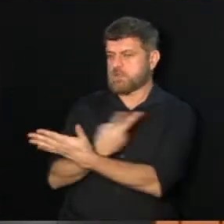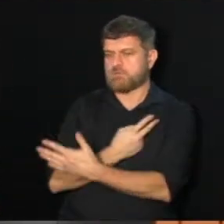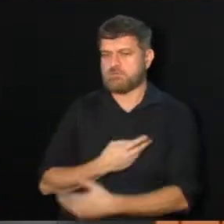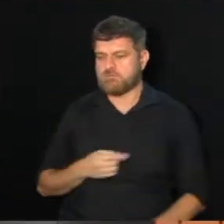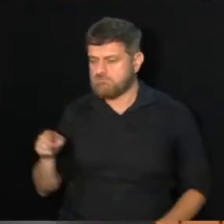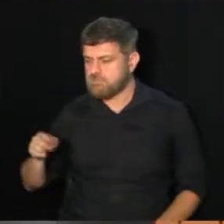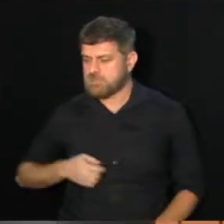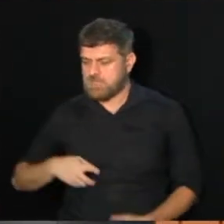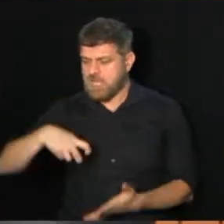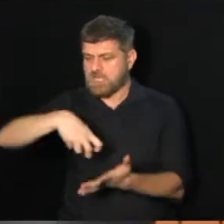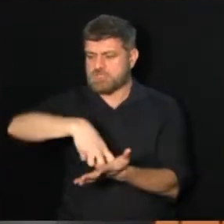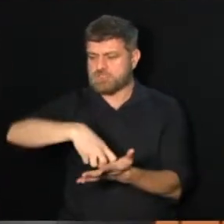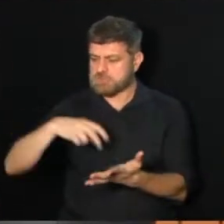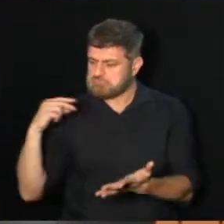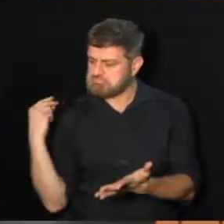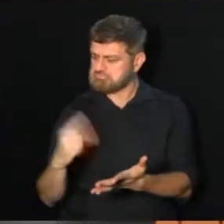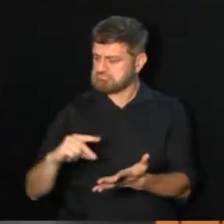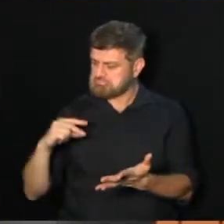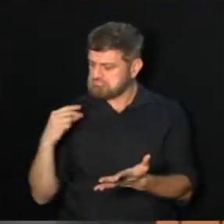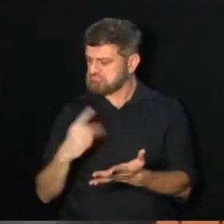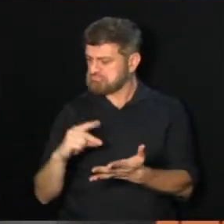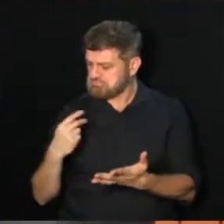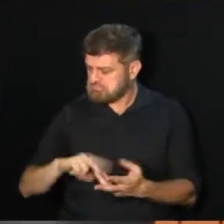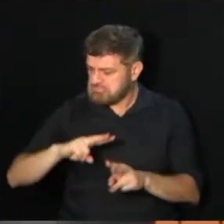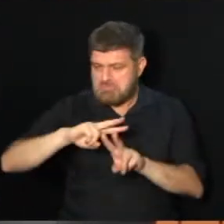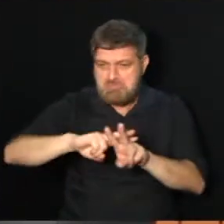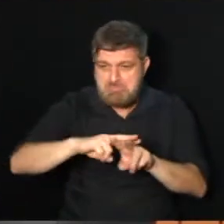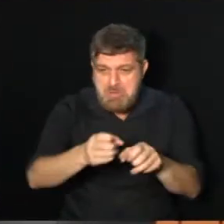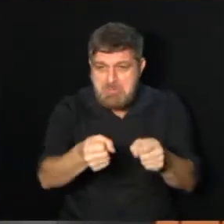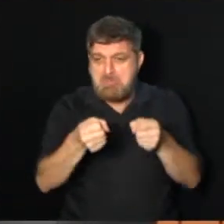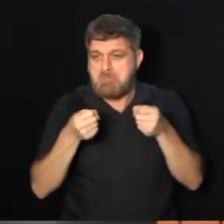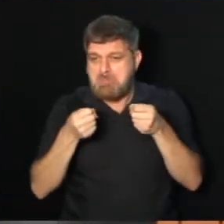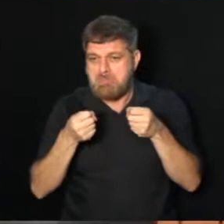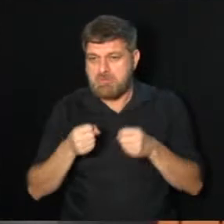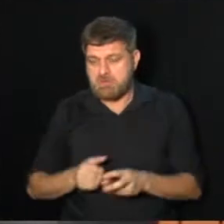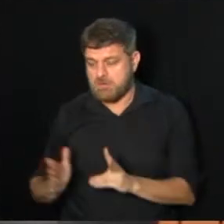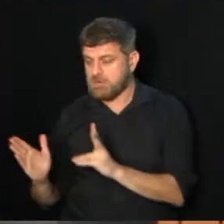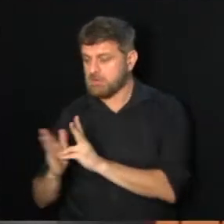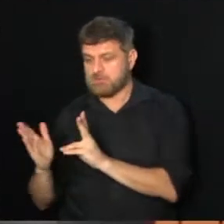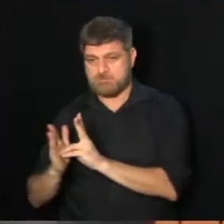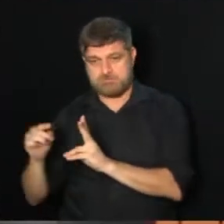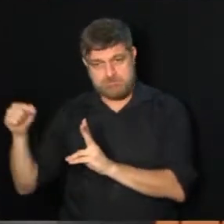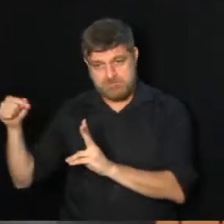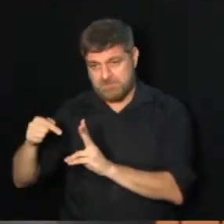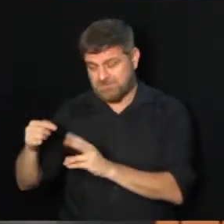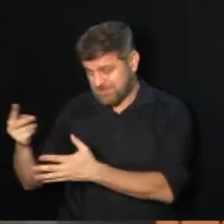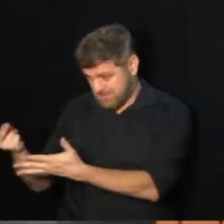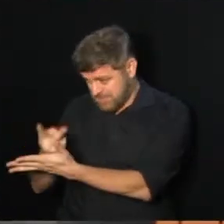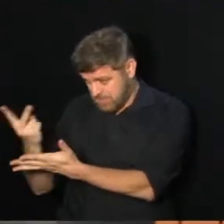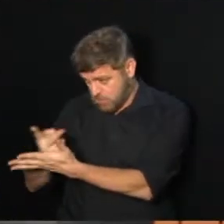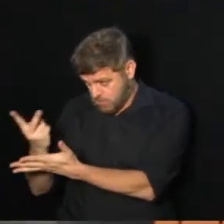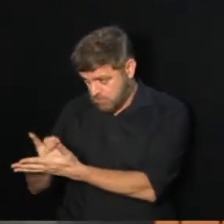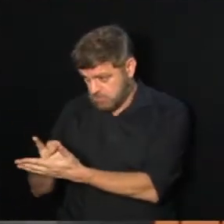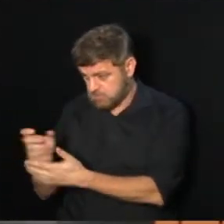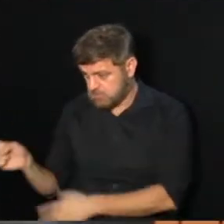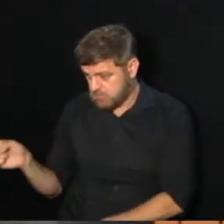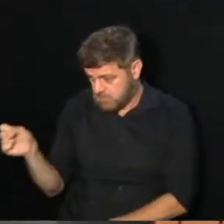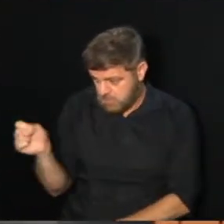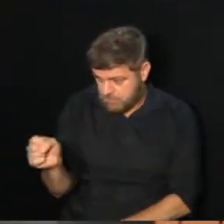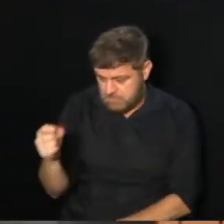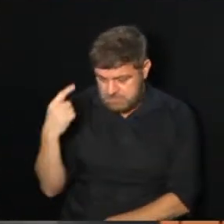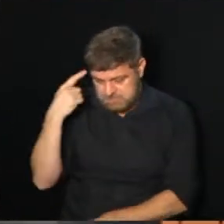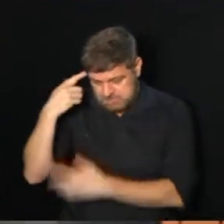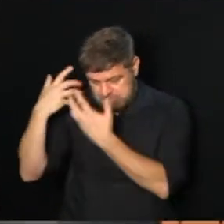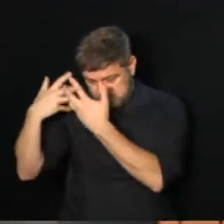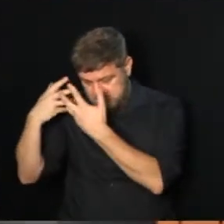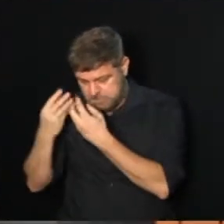sentença para estabelecer uma punição para um indivíduo da tribo que infracionou, por exemplo. Eles pensam